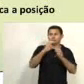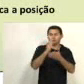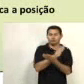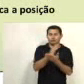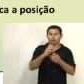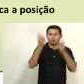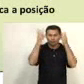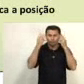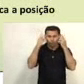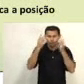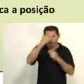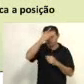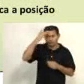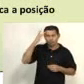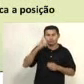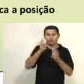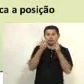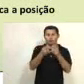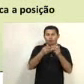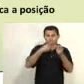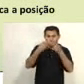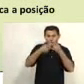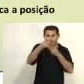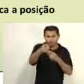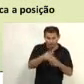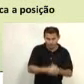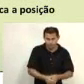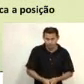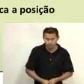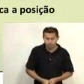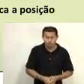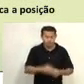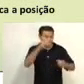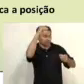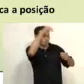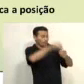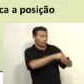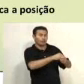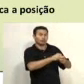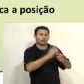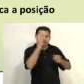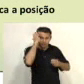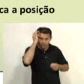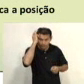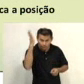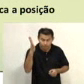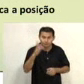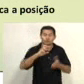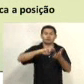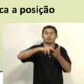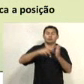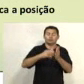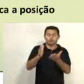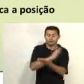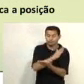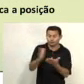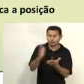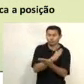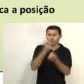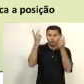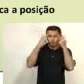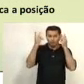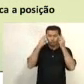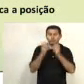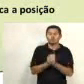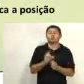distribuição normal, pessoal? E conforme eu já falei para vocês, ela está na facilidade de definir a distribuição normal